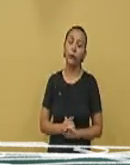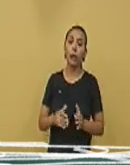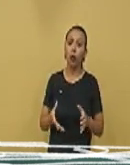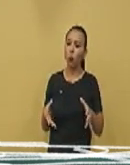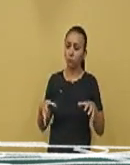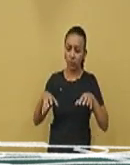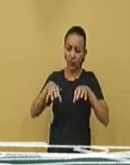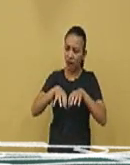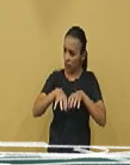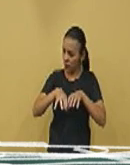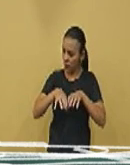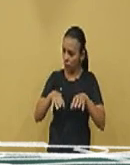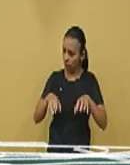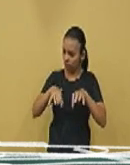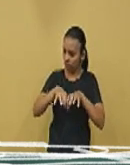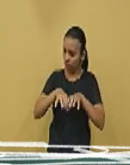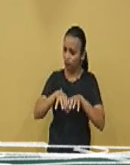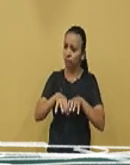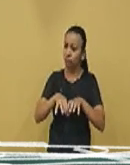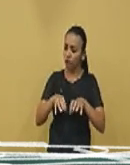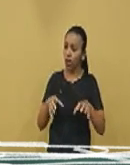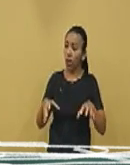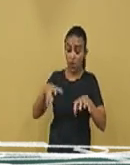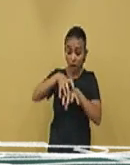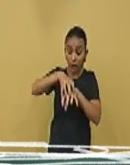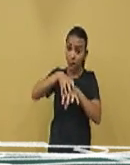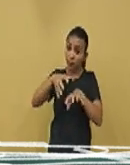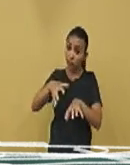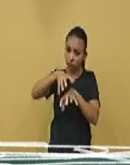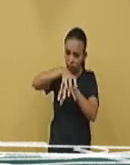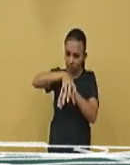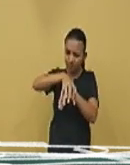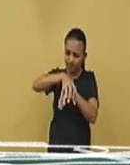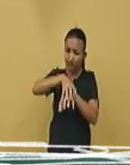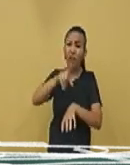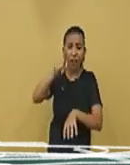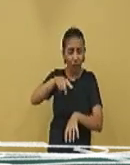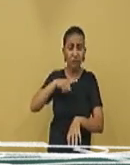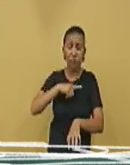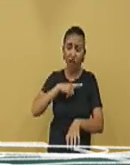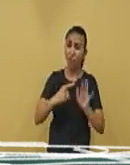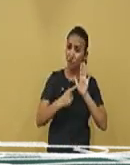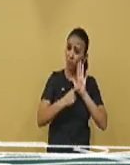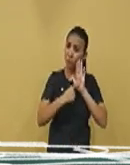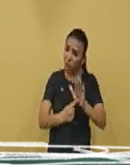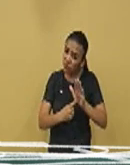centralização, realmente, eu vou repetir várias vezes, é um modelo anacrônico, é um modelo arcaico,